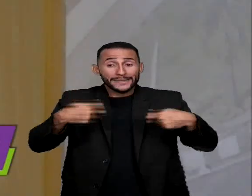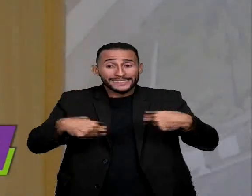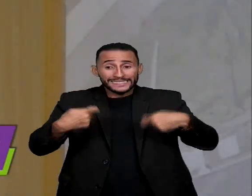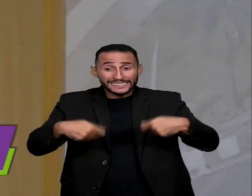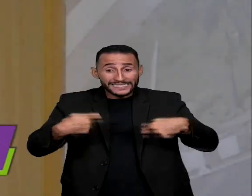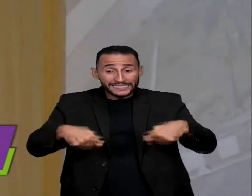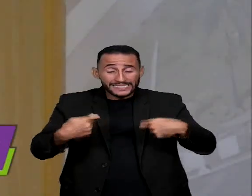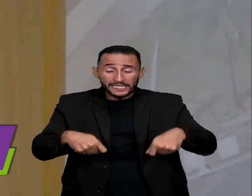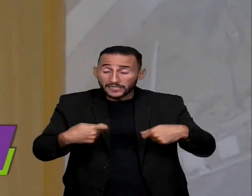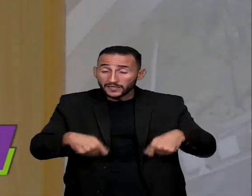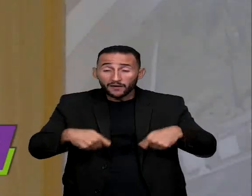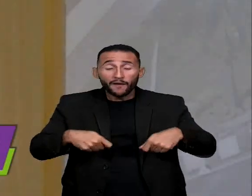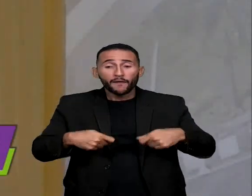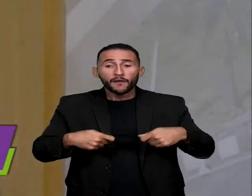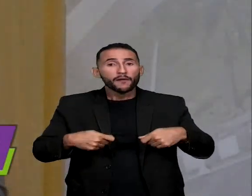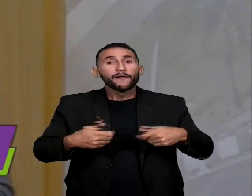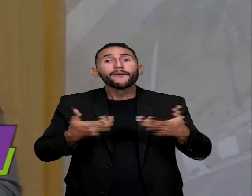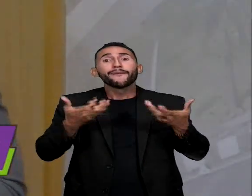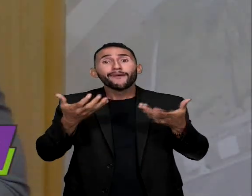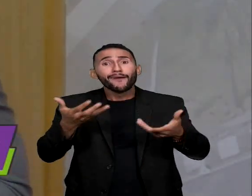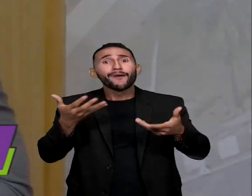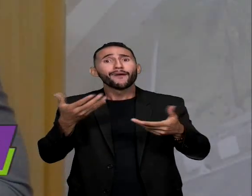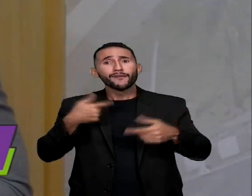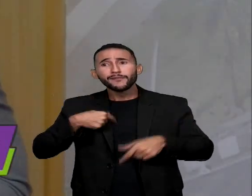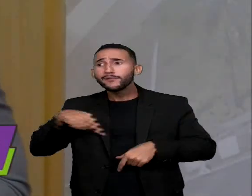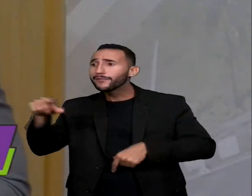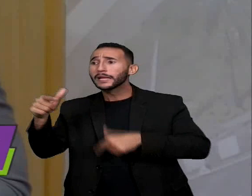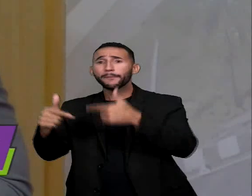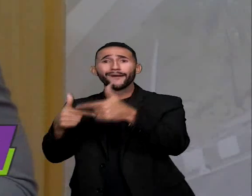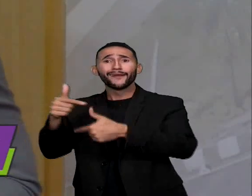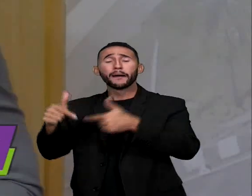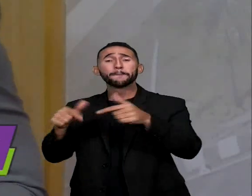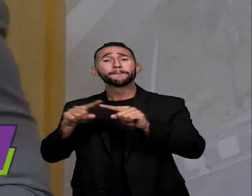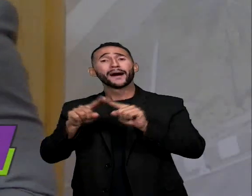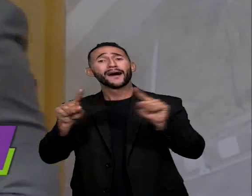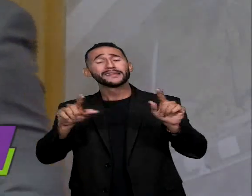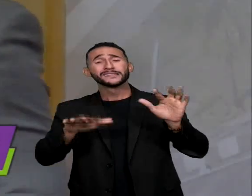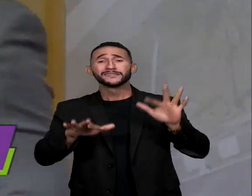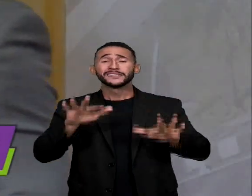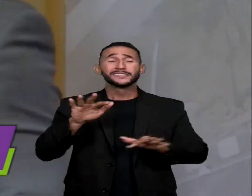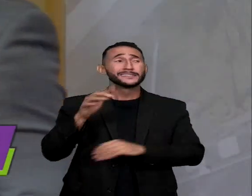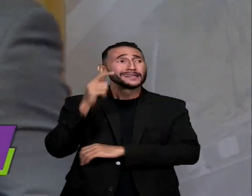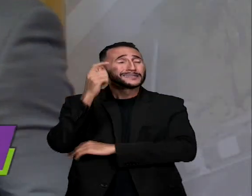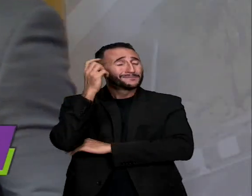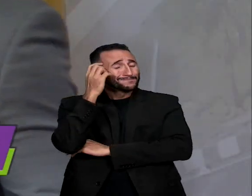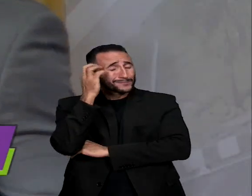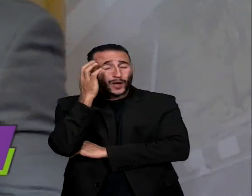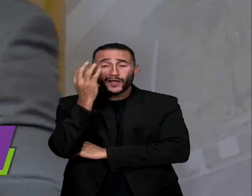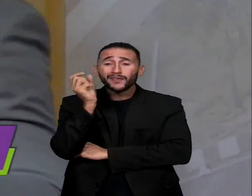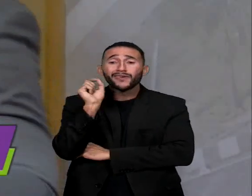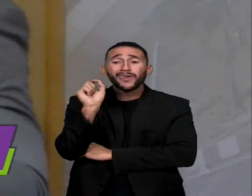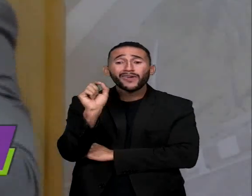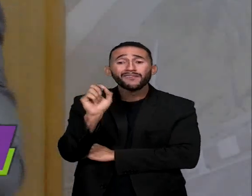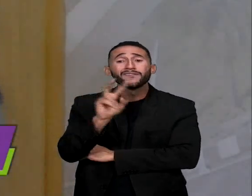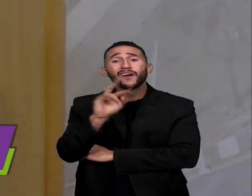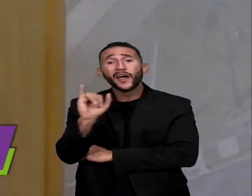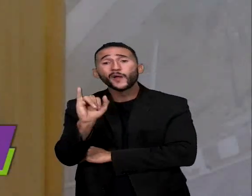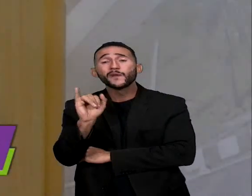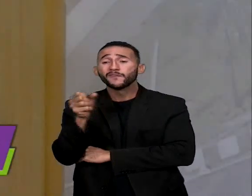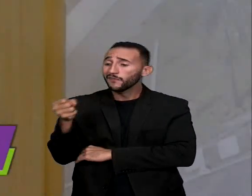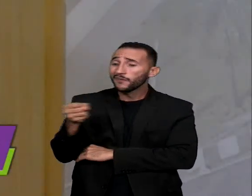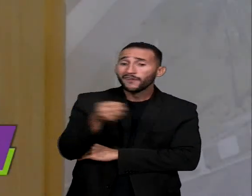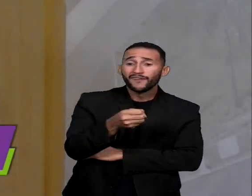precisa e quer ingressar no mercado de trabalho e nós chegamos se eu não me engano at ter mais de